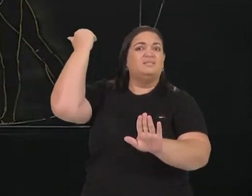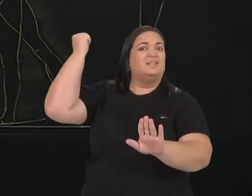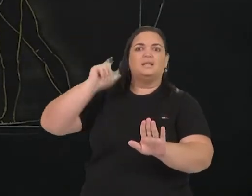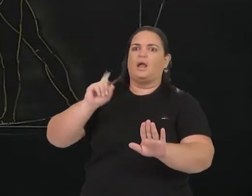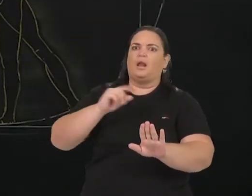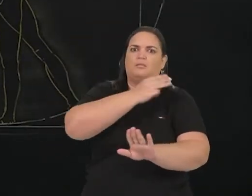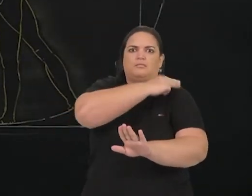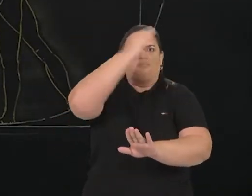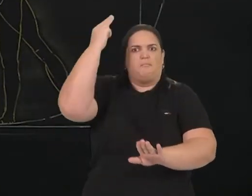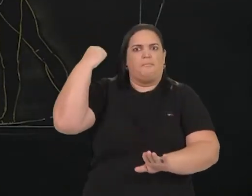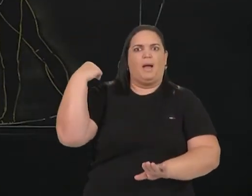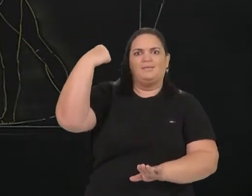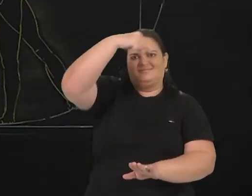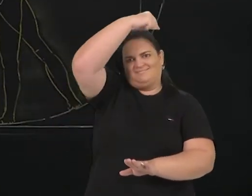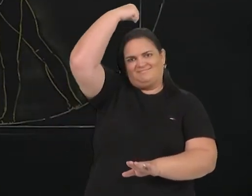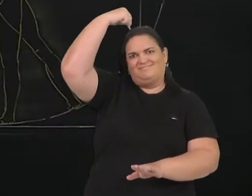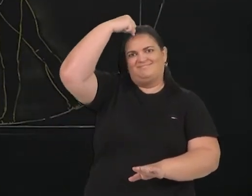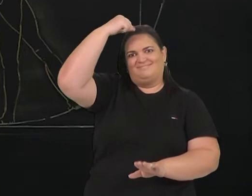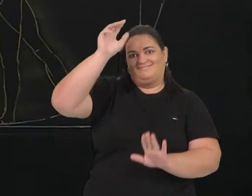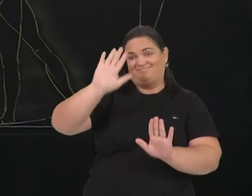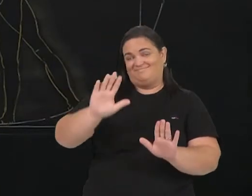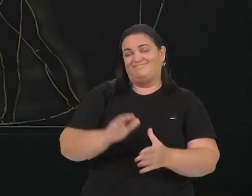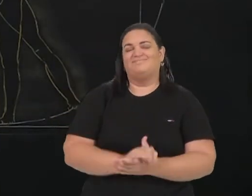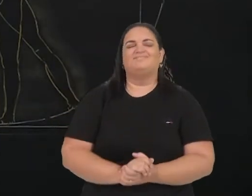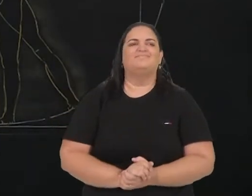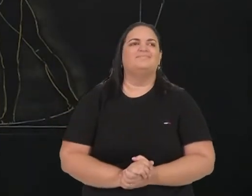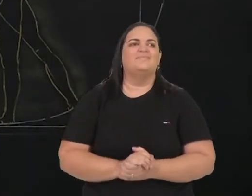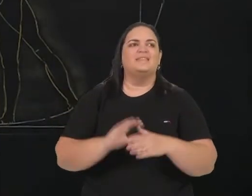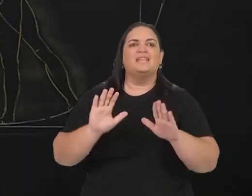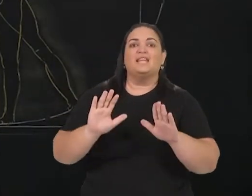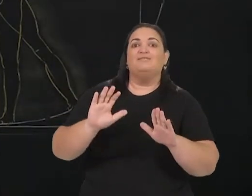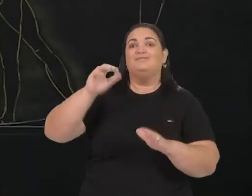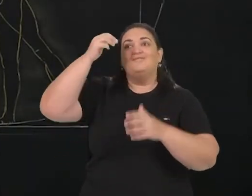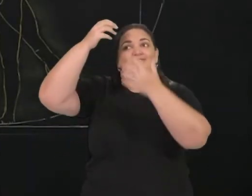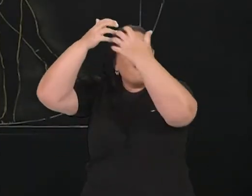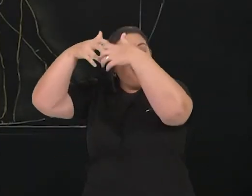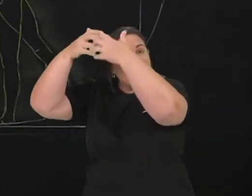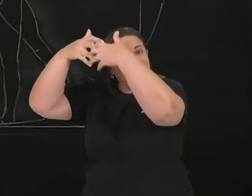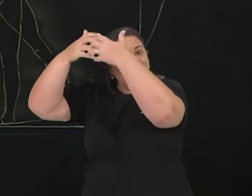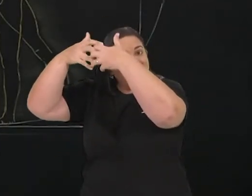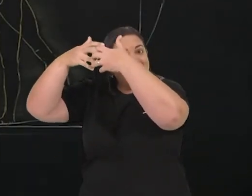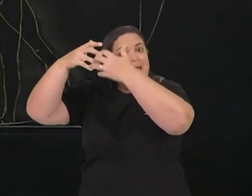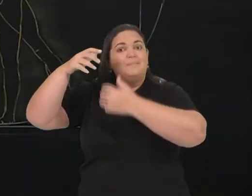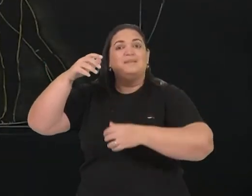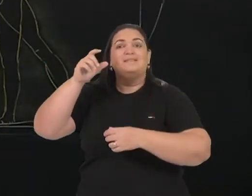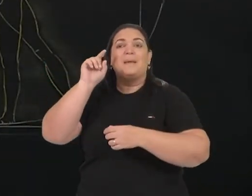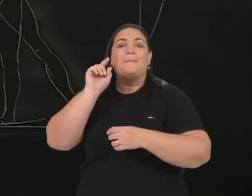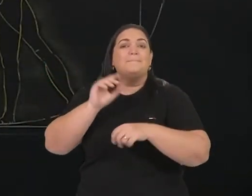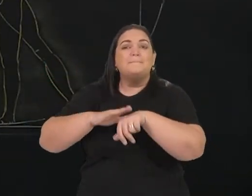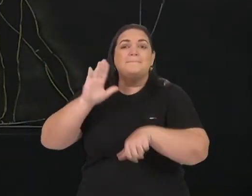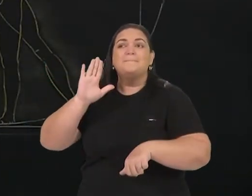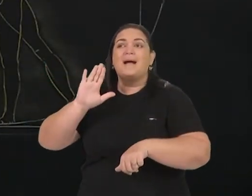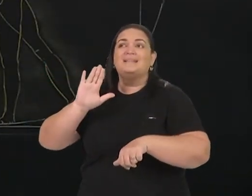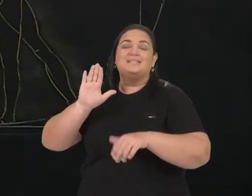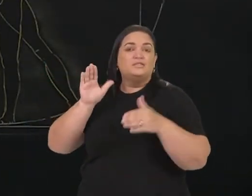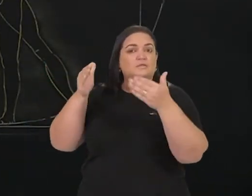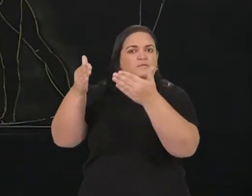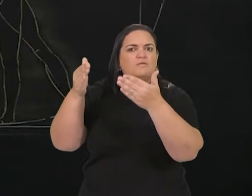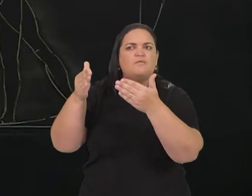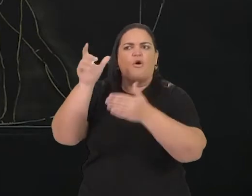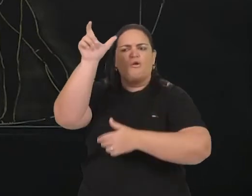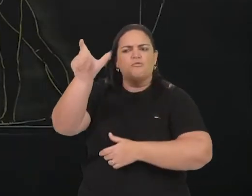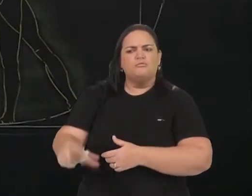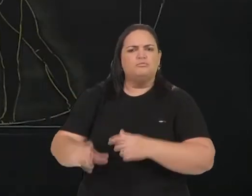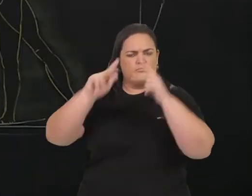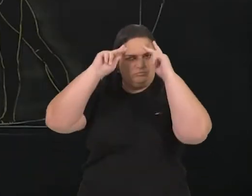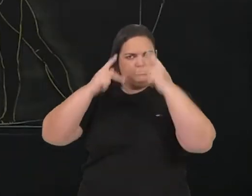Então, esse racionalismo está muito ligado a essa nova maneira de encarar o homem. Também vale a gente ressaltar